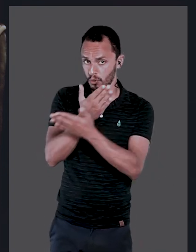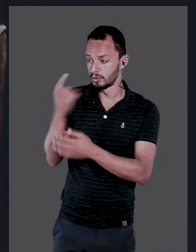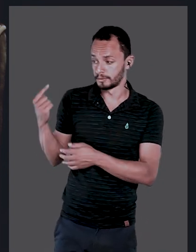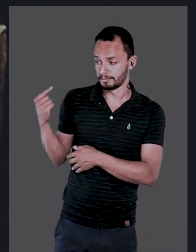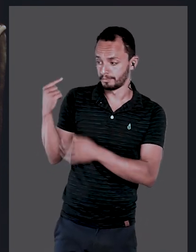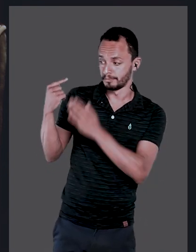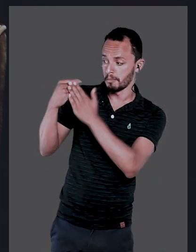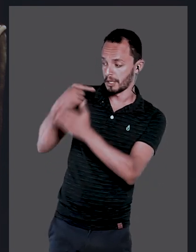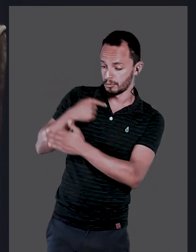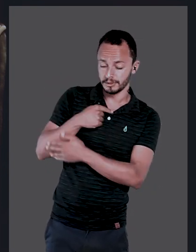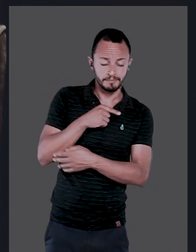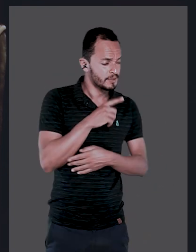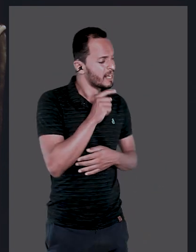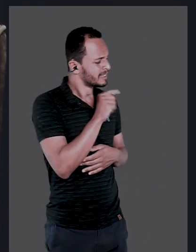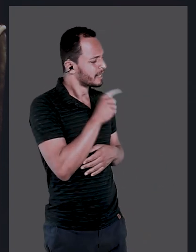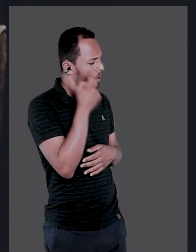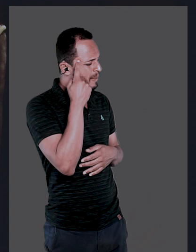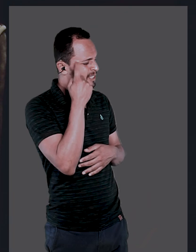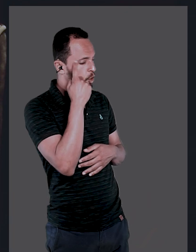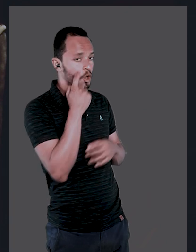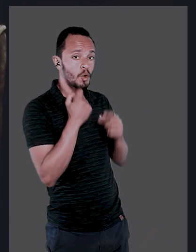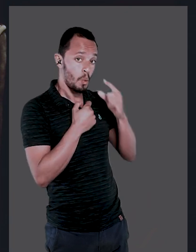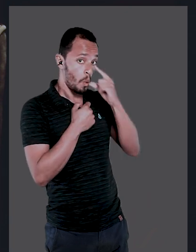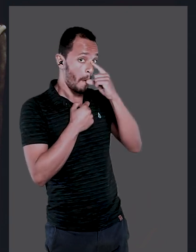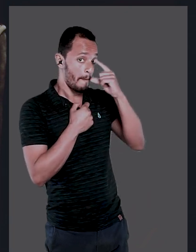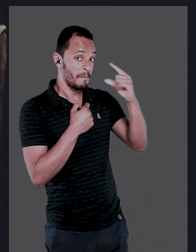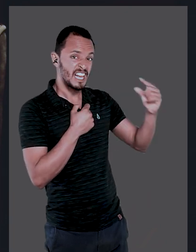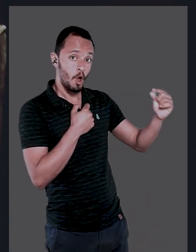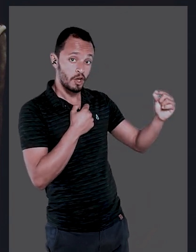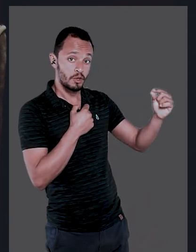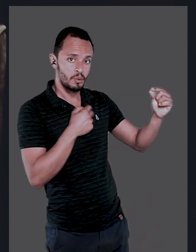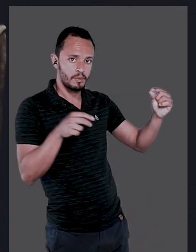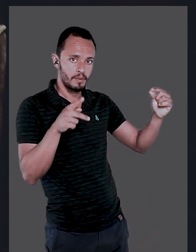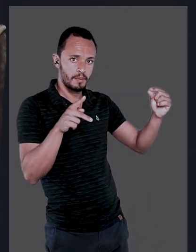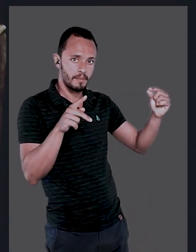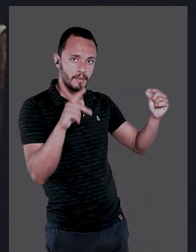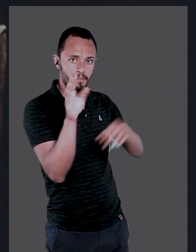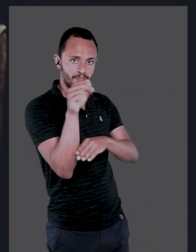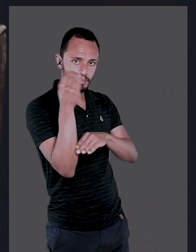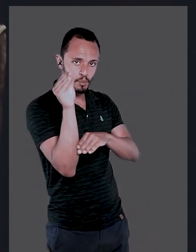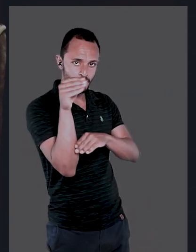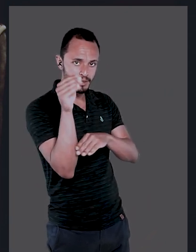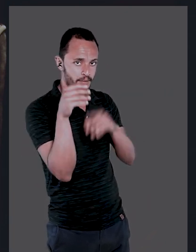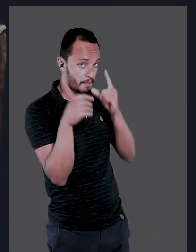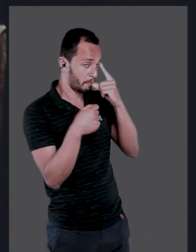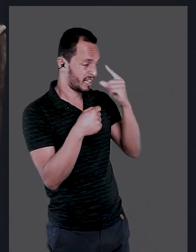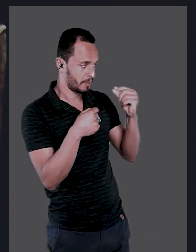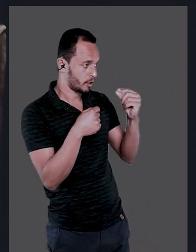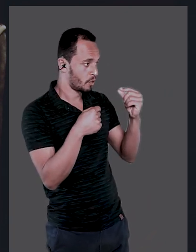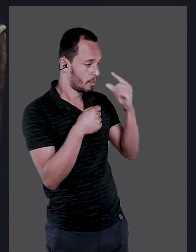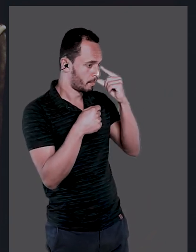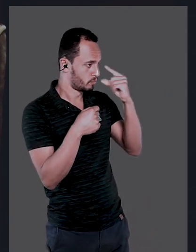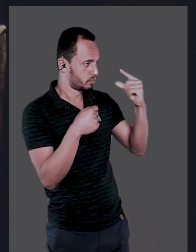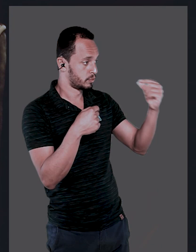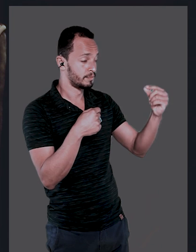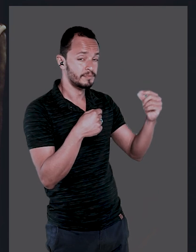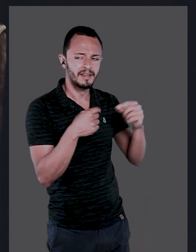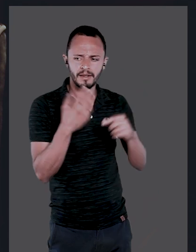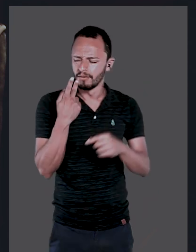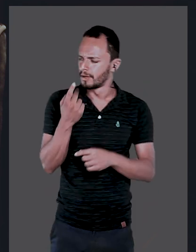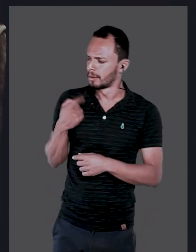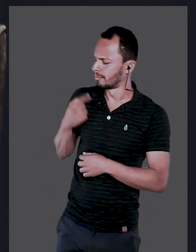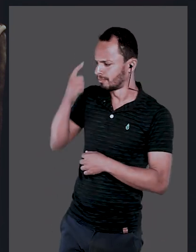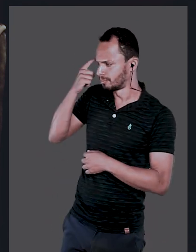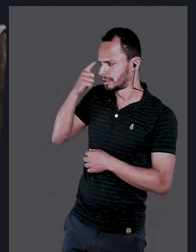why? Eu nunca tinha pensado nisso, assim, na questão de... O Crisóstomo leva um